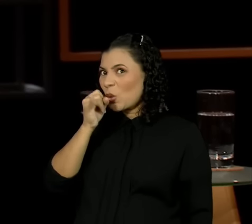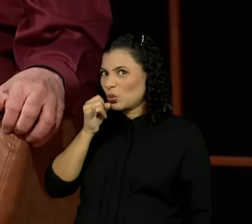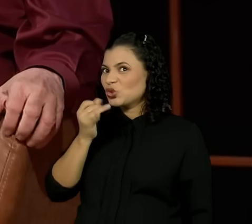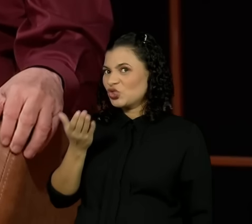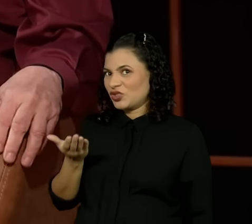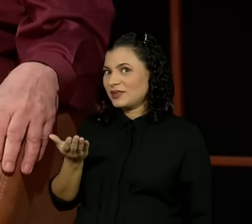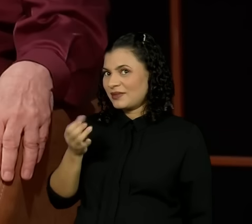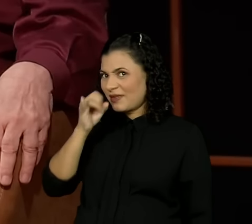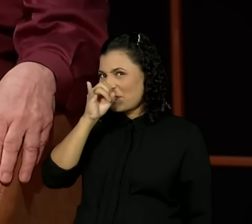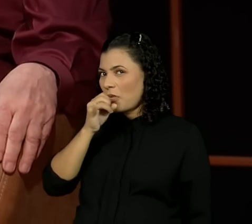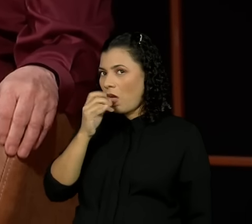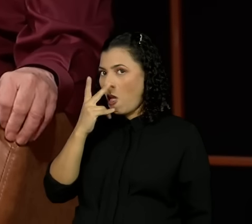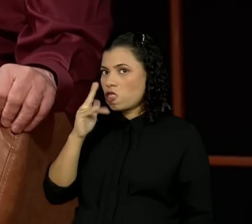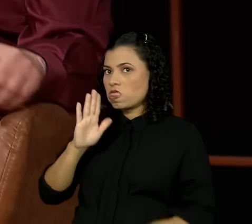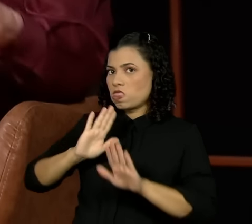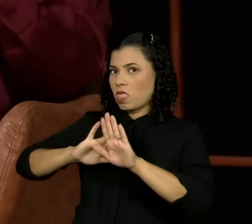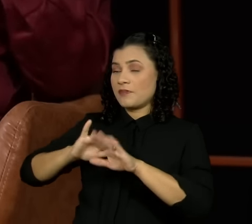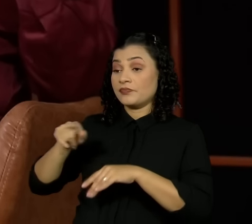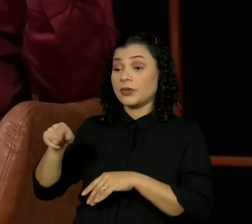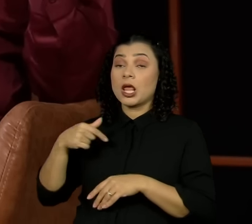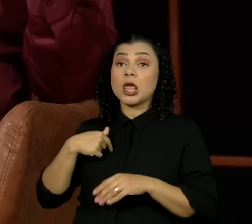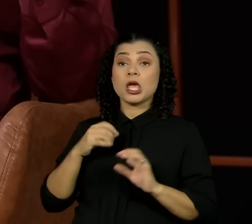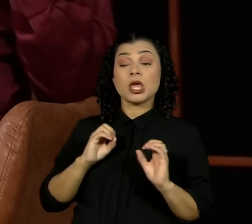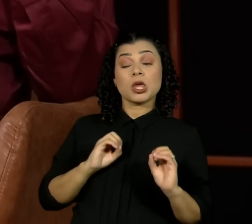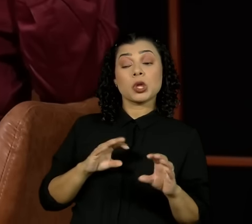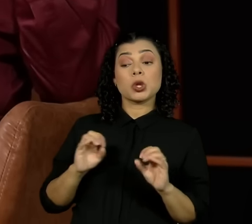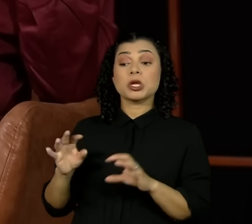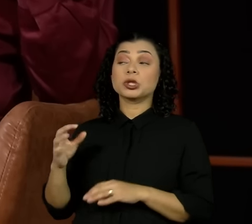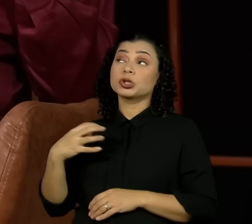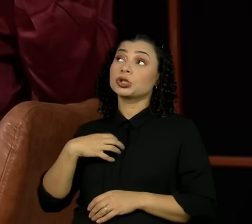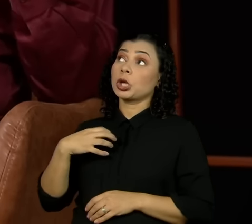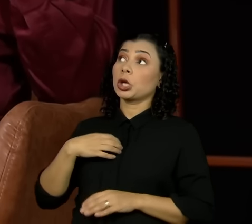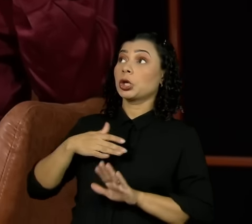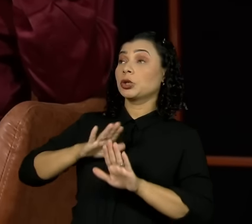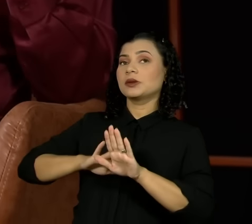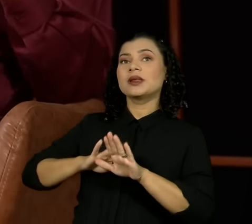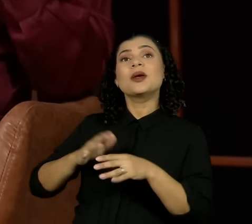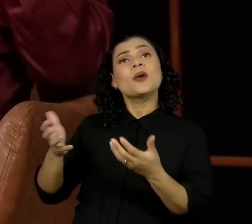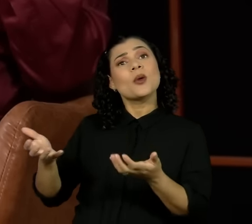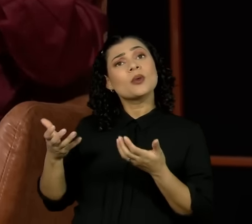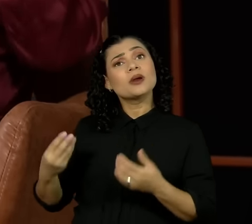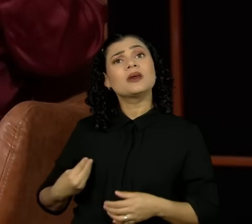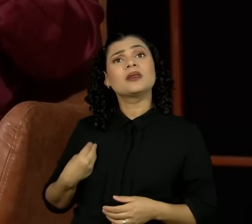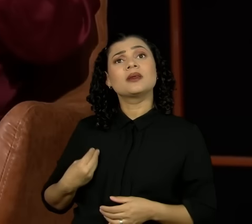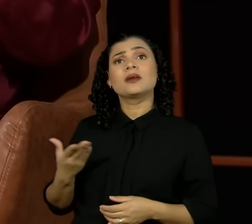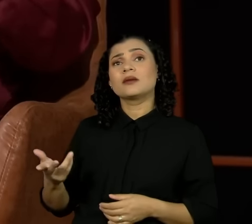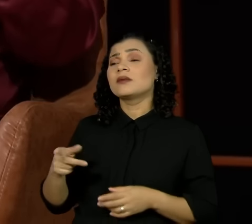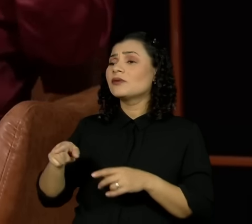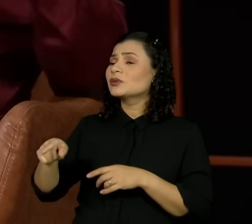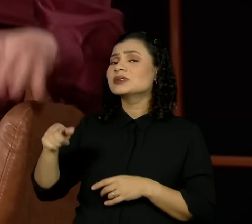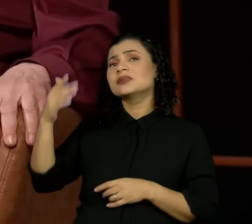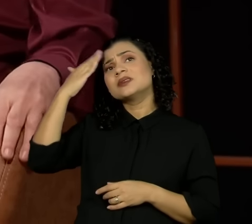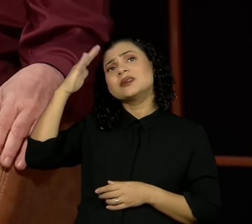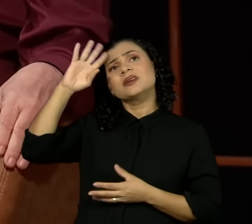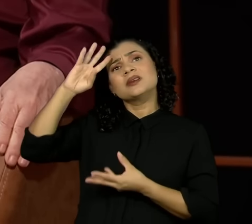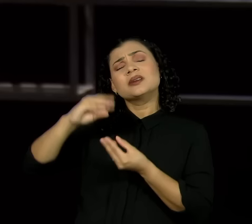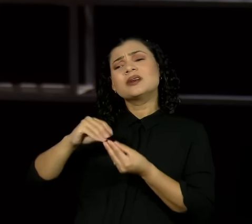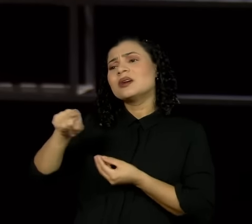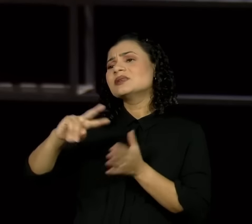Ela tinha um discurso de educação. Eu gostaria que ela tivesse vivo para perguntar para ela, o que a senhora entende por